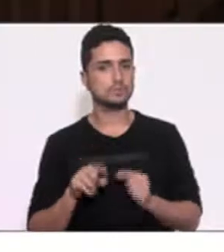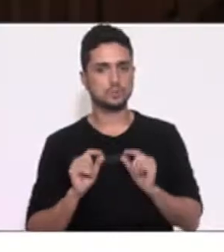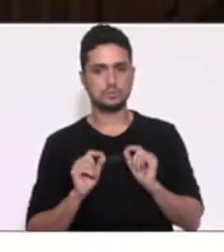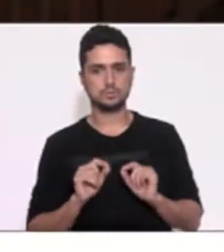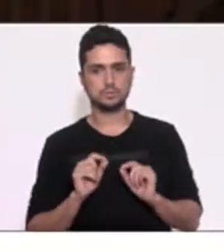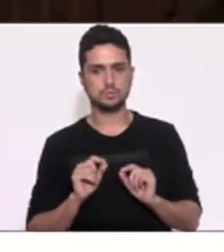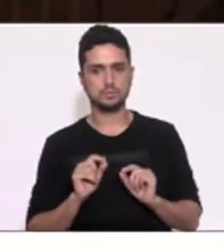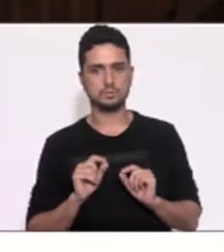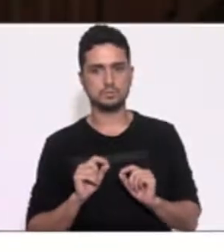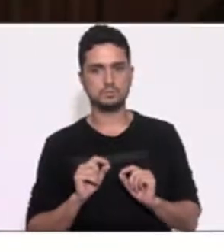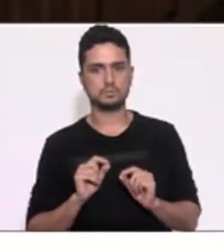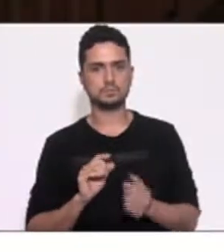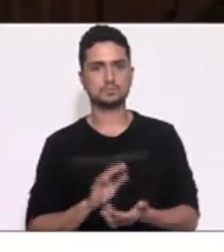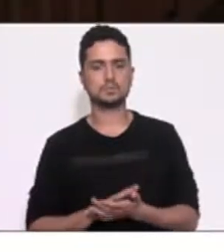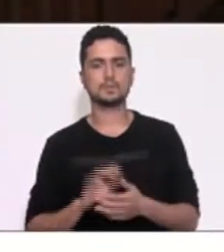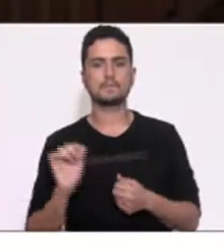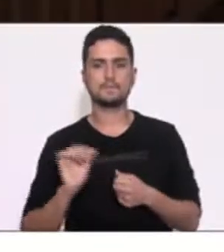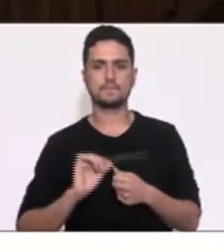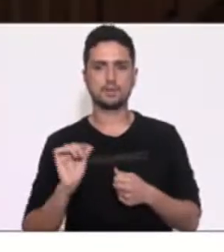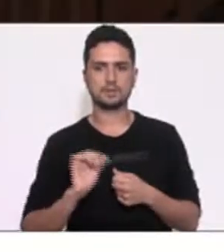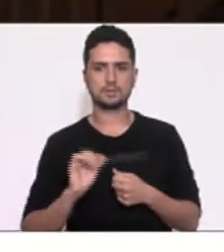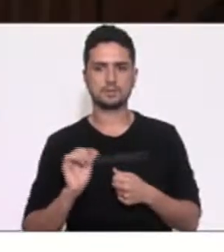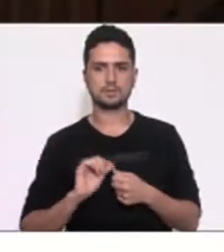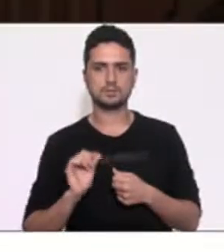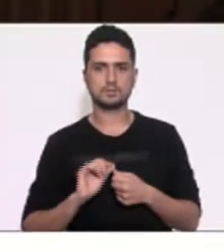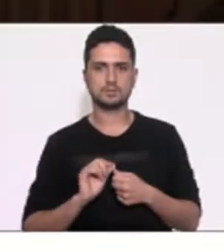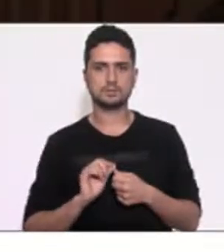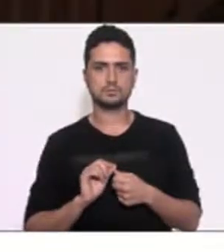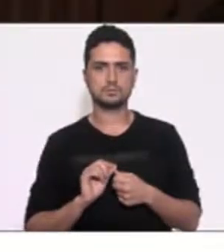de fazer um